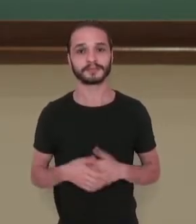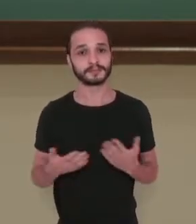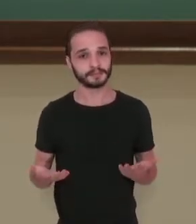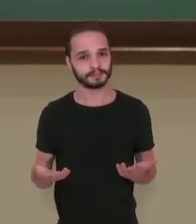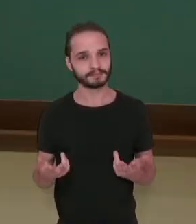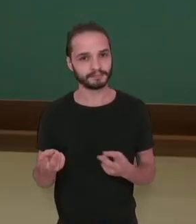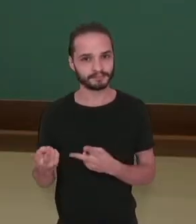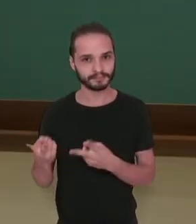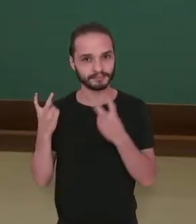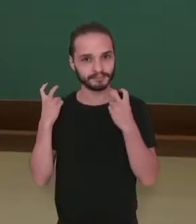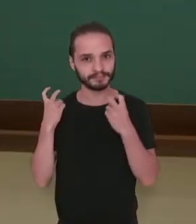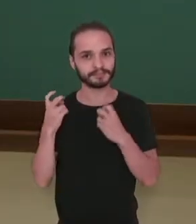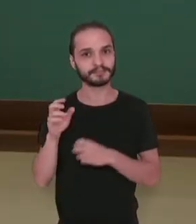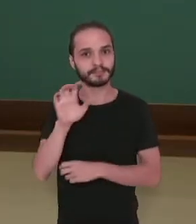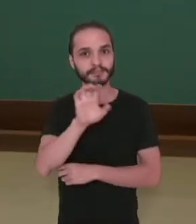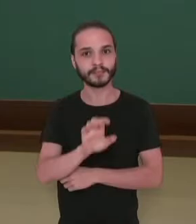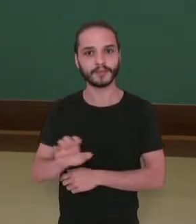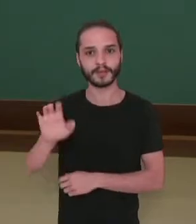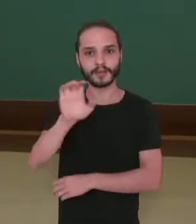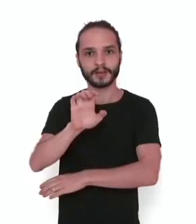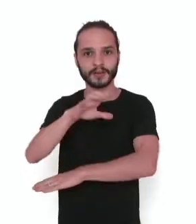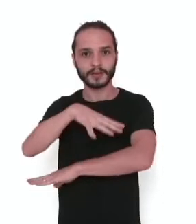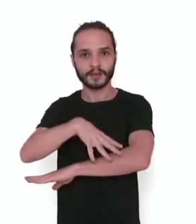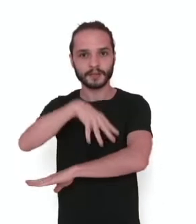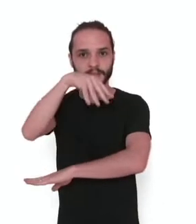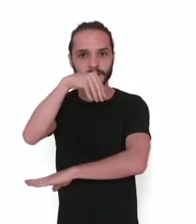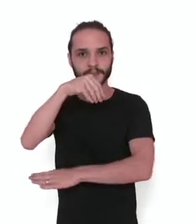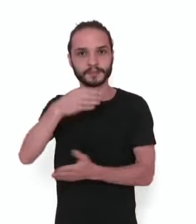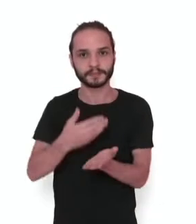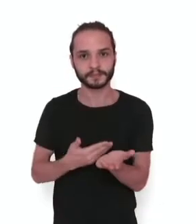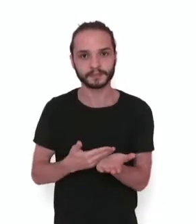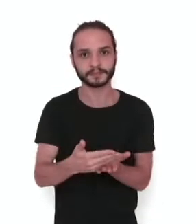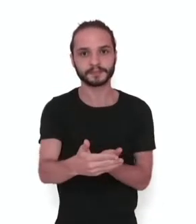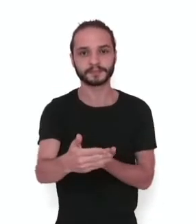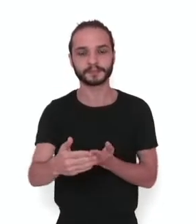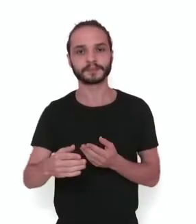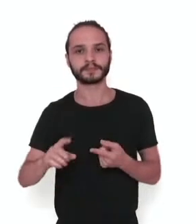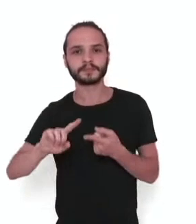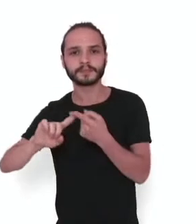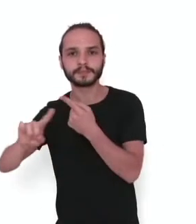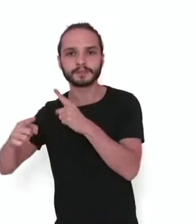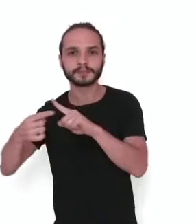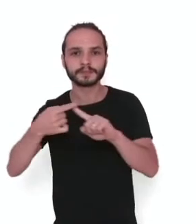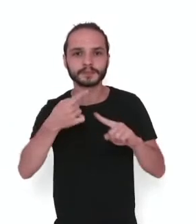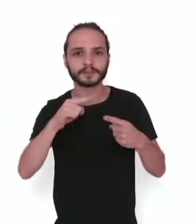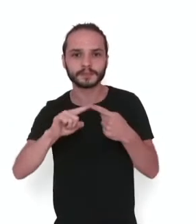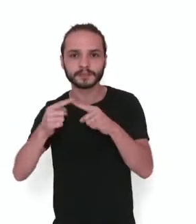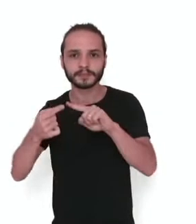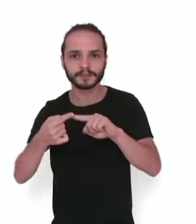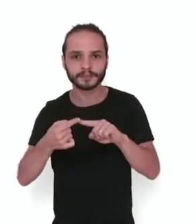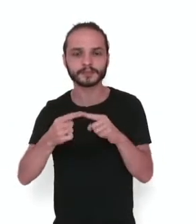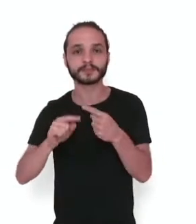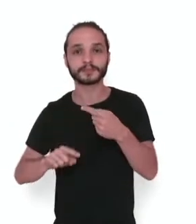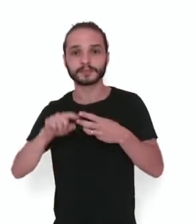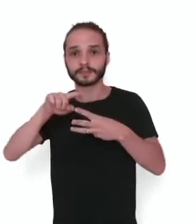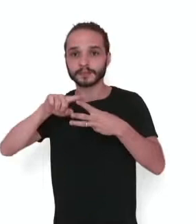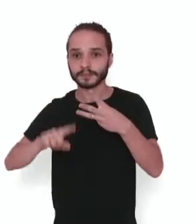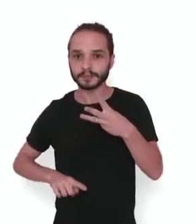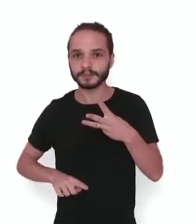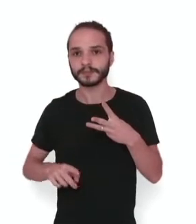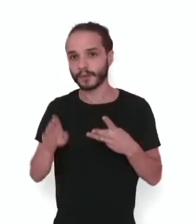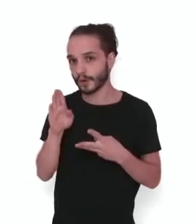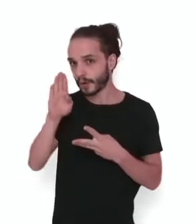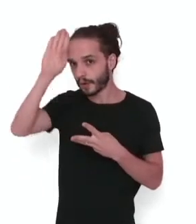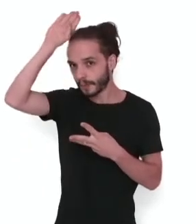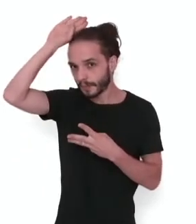veja, na Europa, a Europa medieval se formou da combinação de elementos de origem romana,